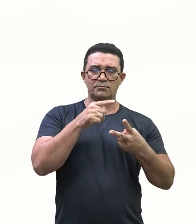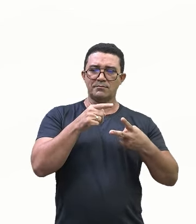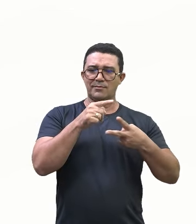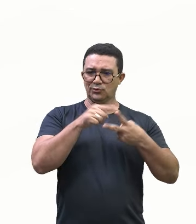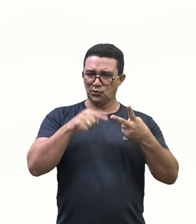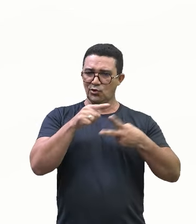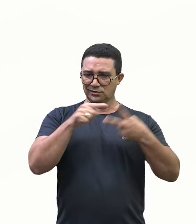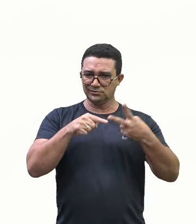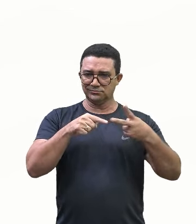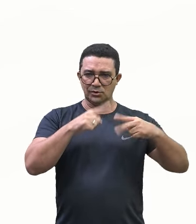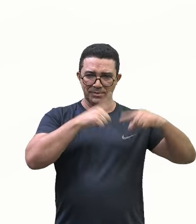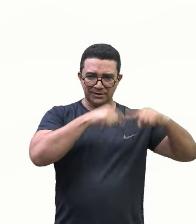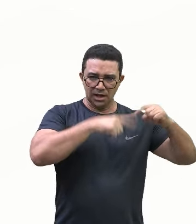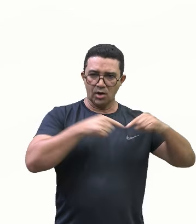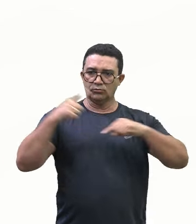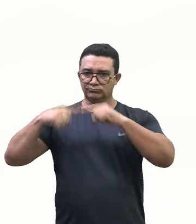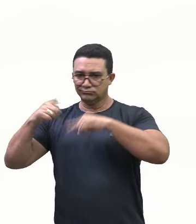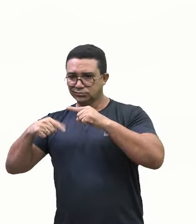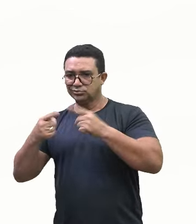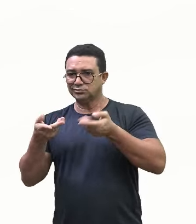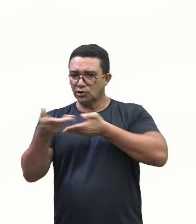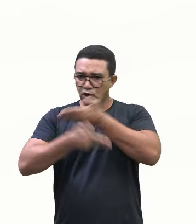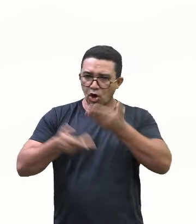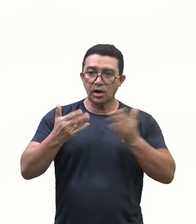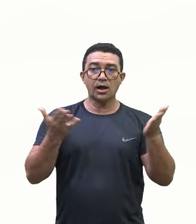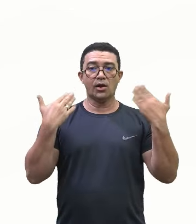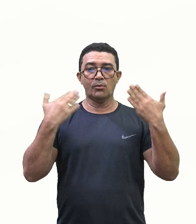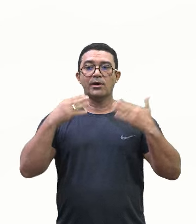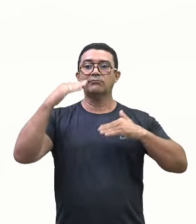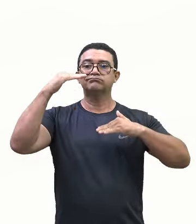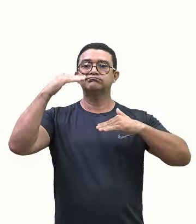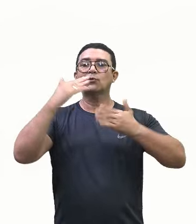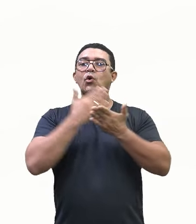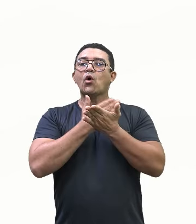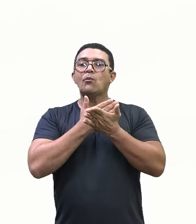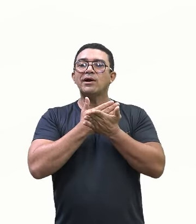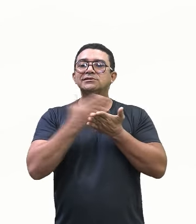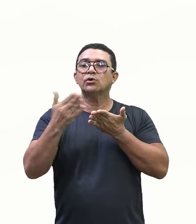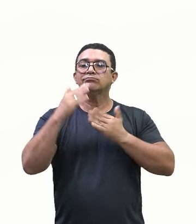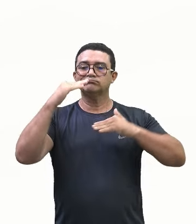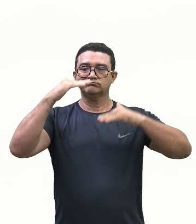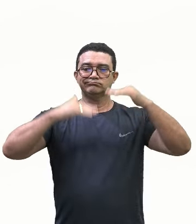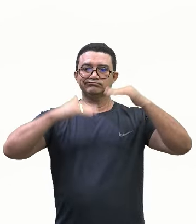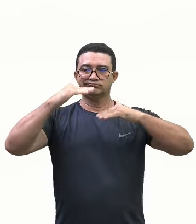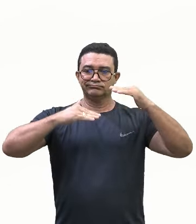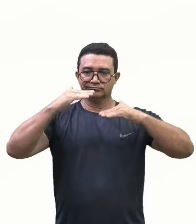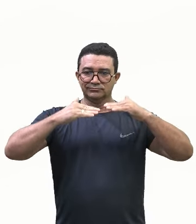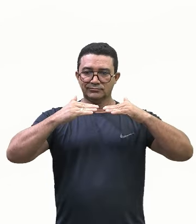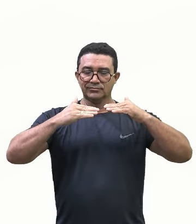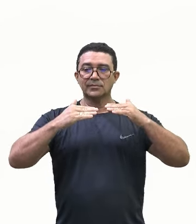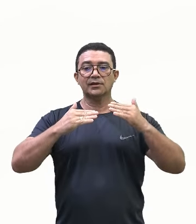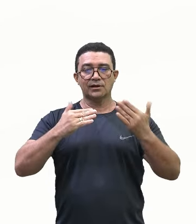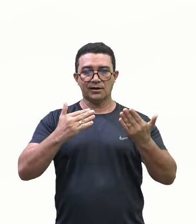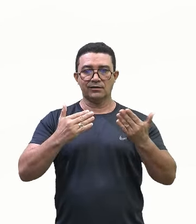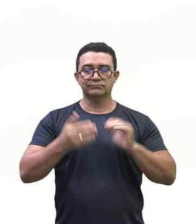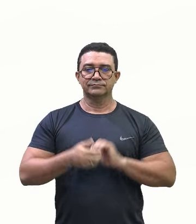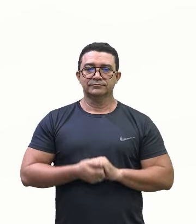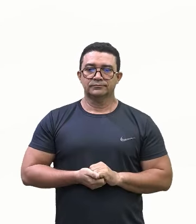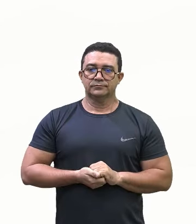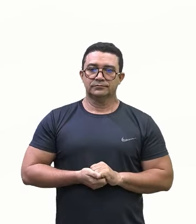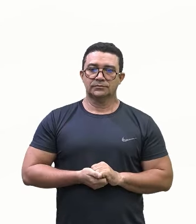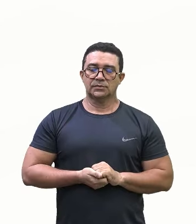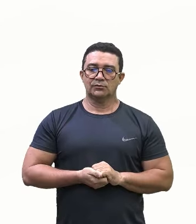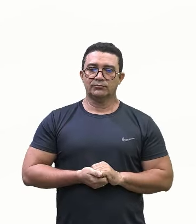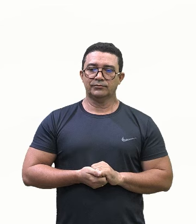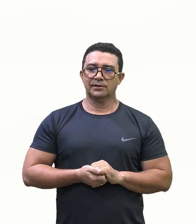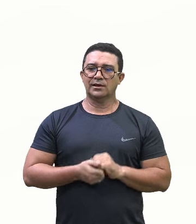estabilizar. Então, o objetivo do equilíbrio térmico é quando dois corpos entram em contato e deixam de